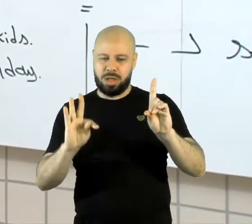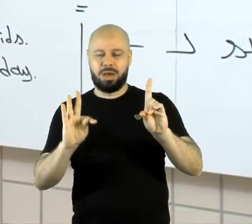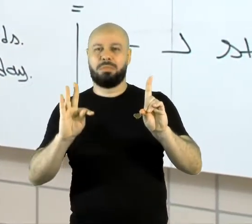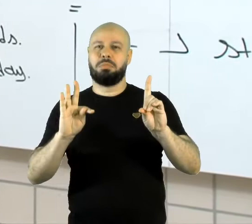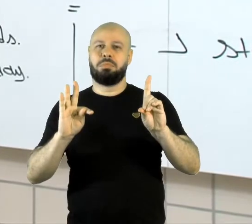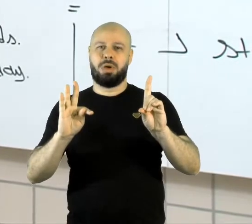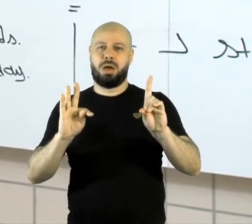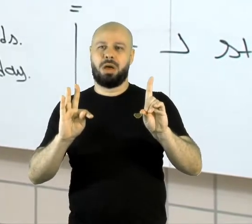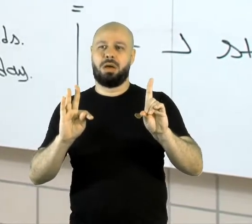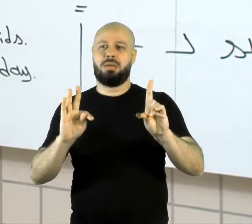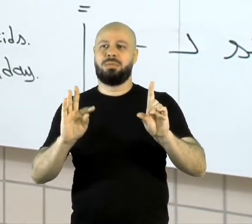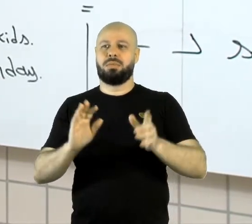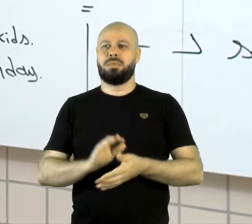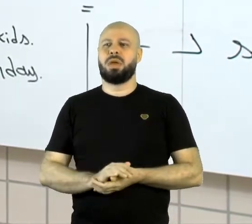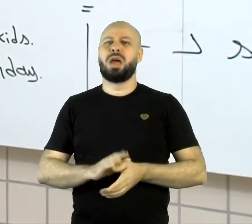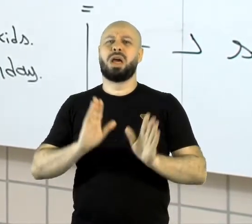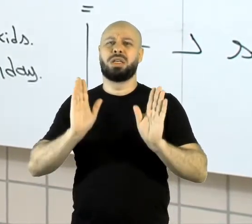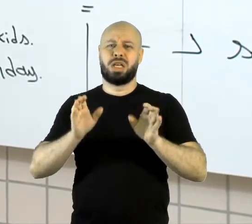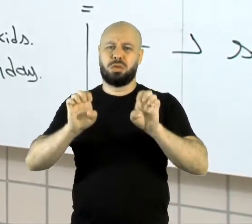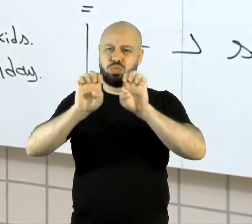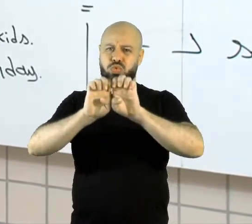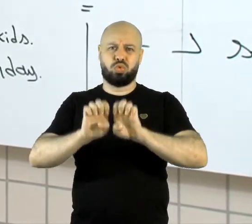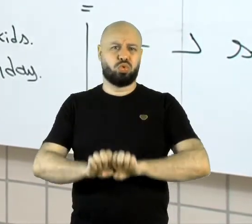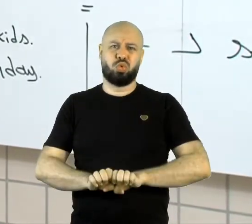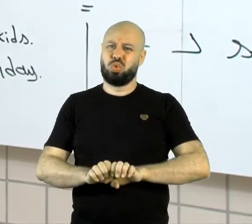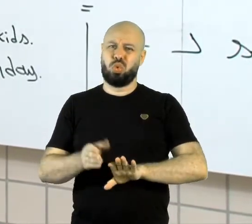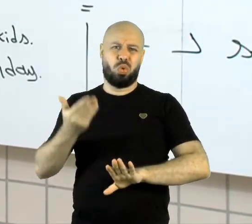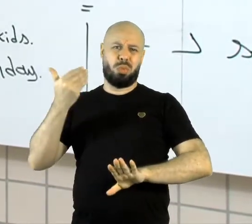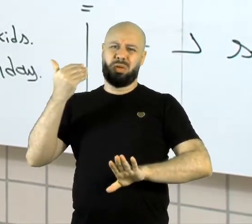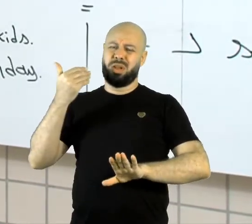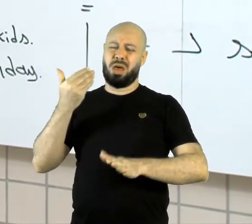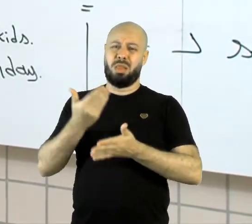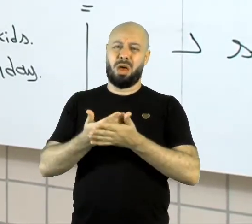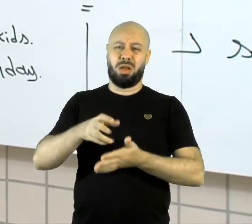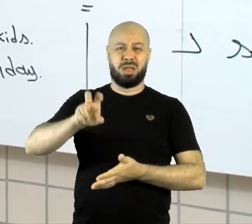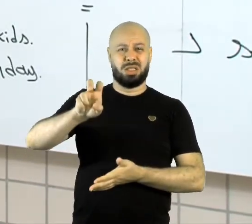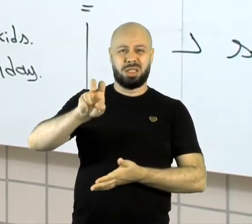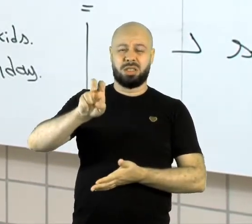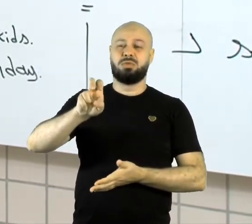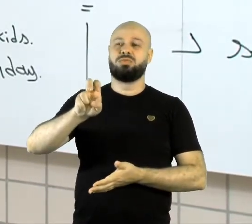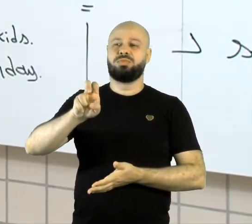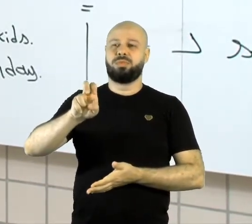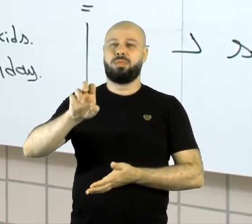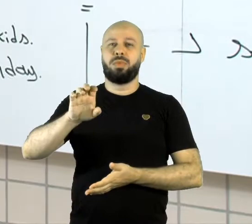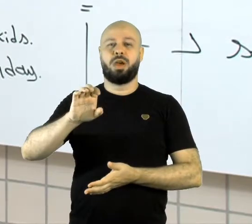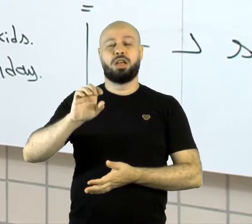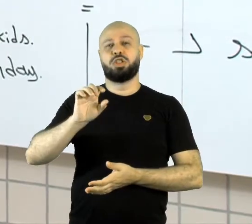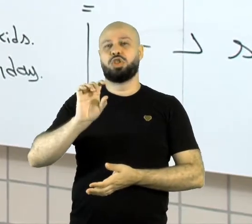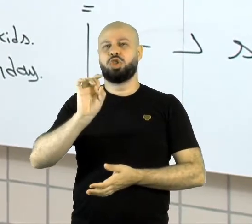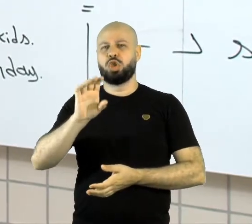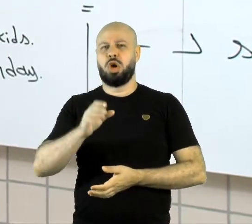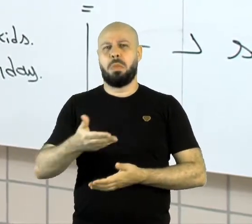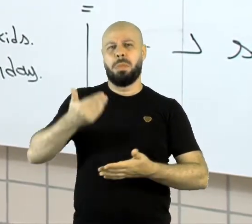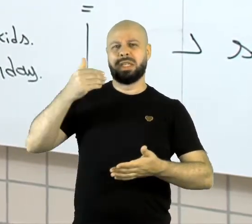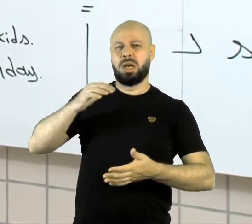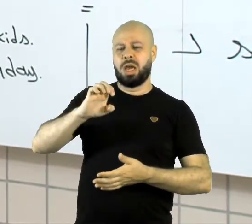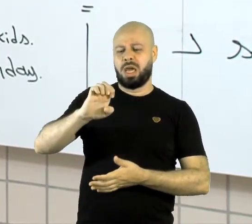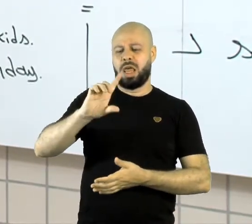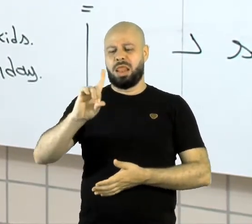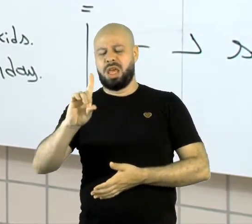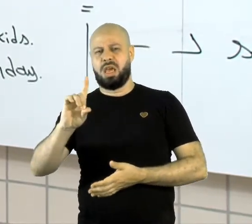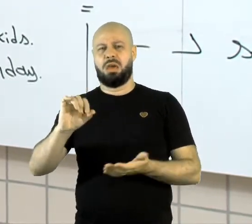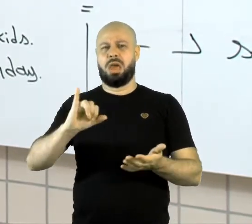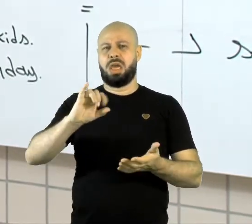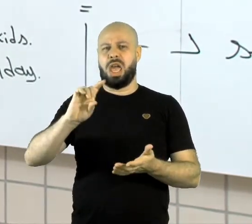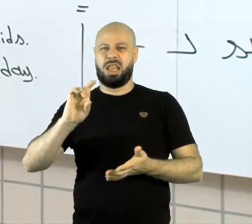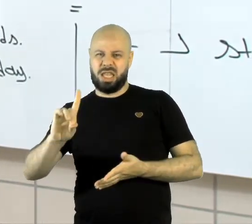toda aquela estrutura que nós falamos na aula 5, já não é mais ed, yed, ok? Só que lembrando que a